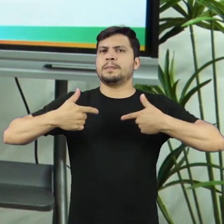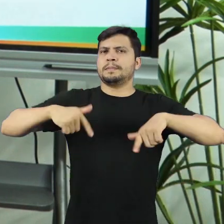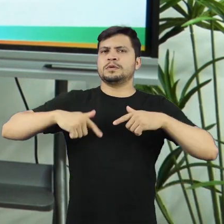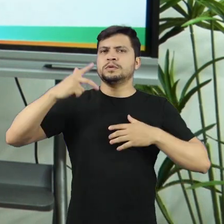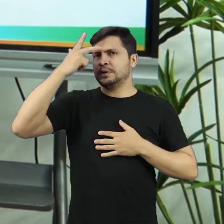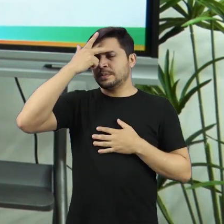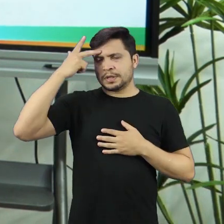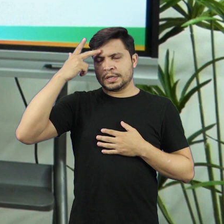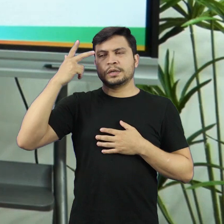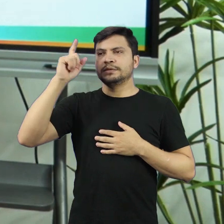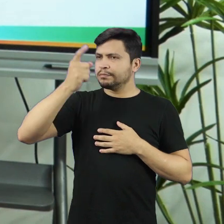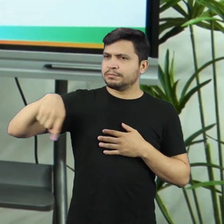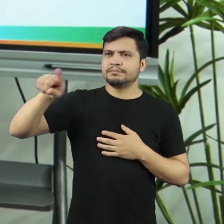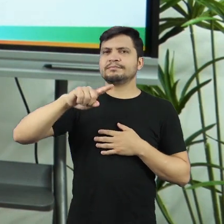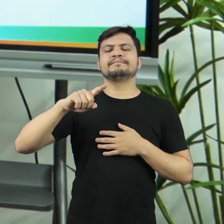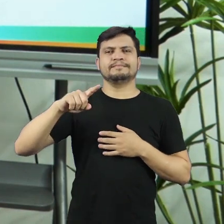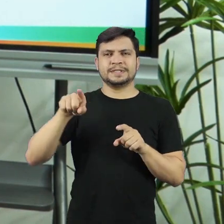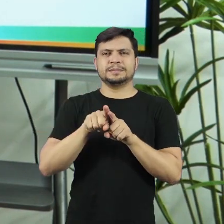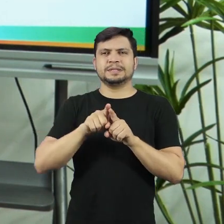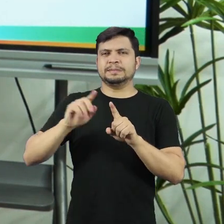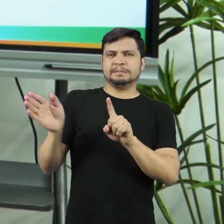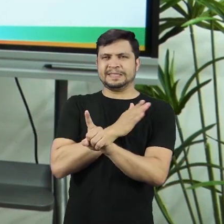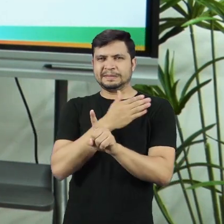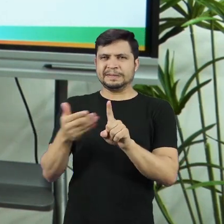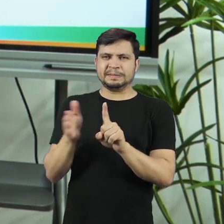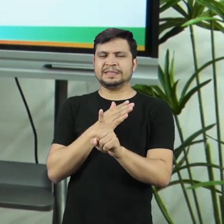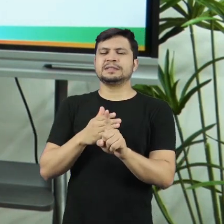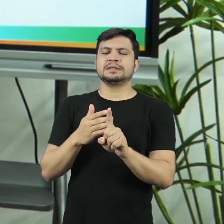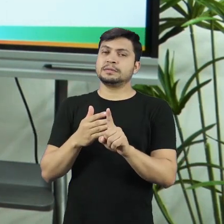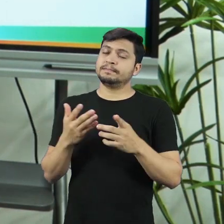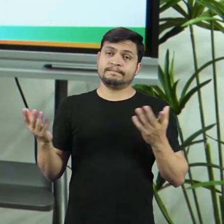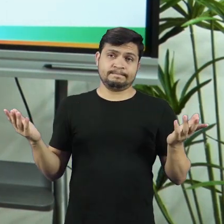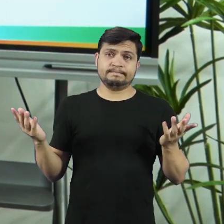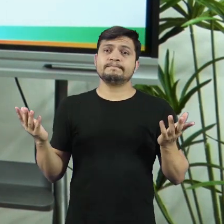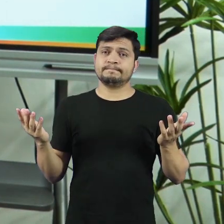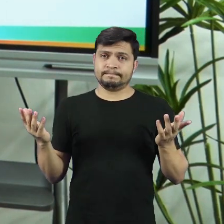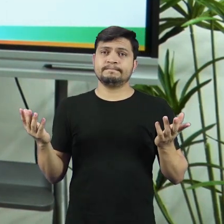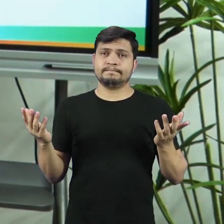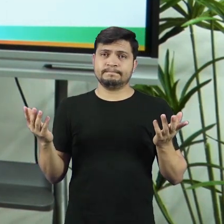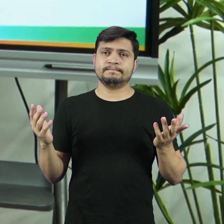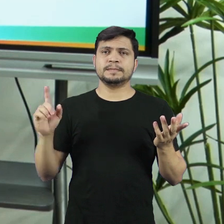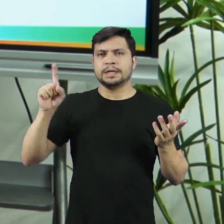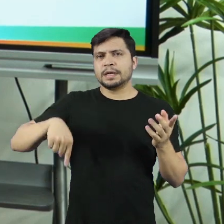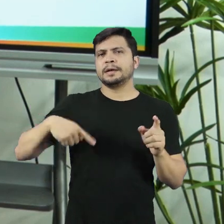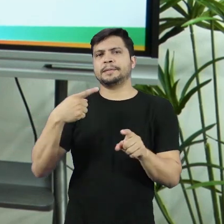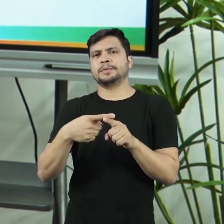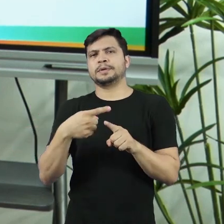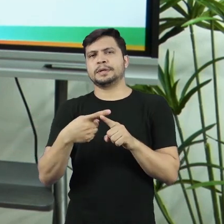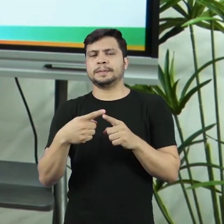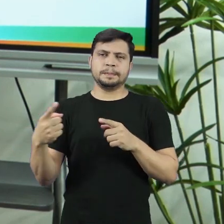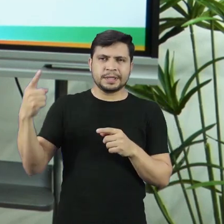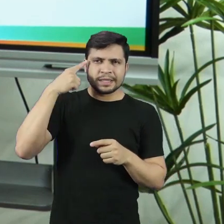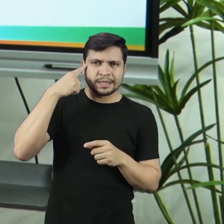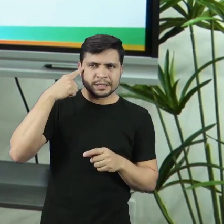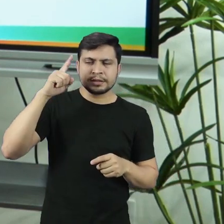aqueles que eram presos, aqueles que eram barbaramente torturados nas prisões, que eram identificados obviamente, como comunista. Eu não posso esquecer do que